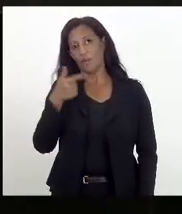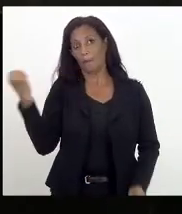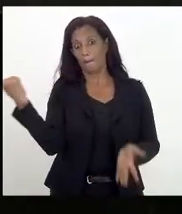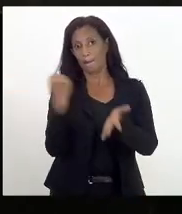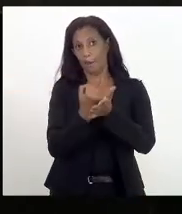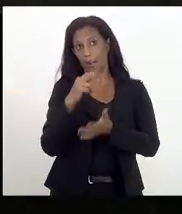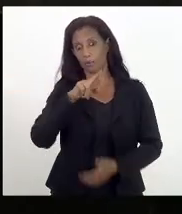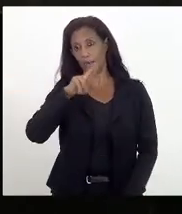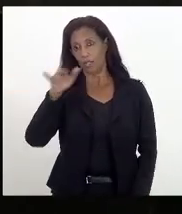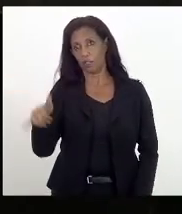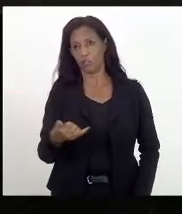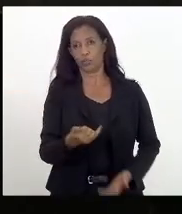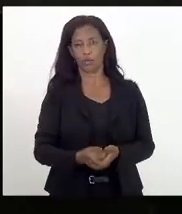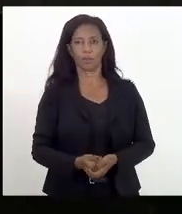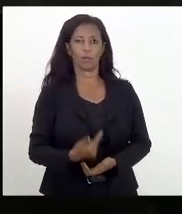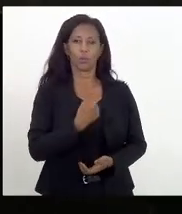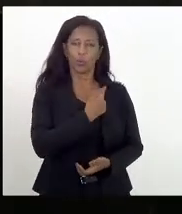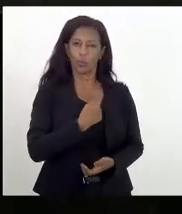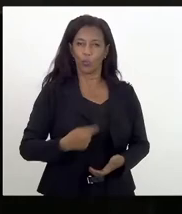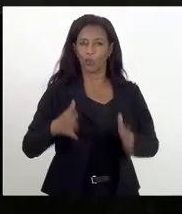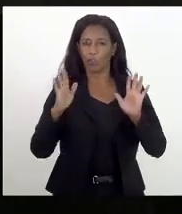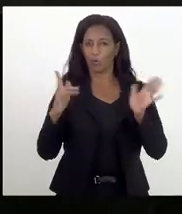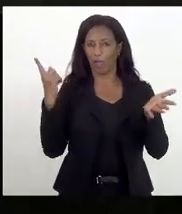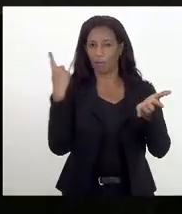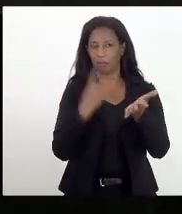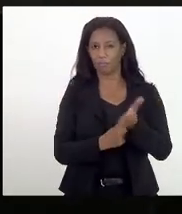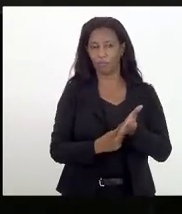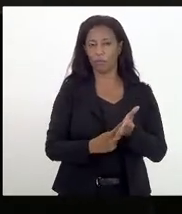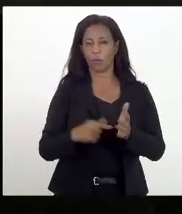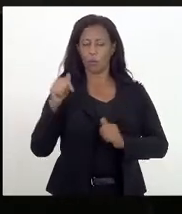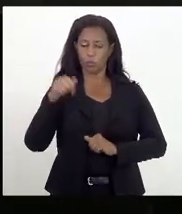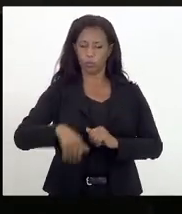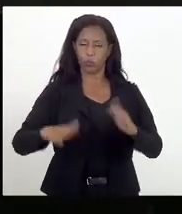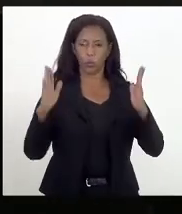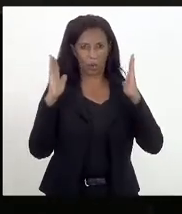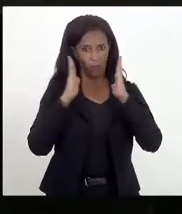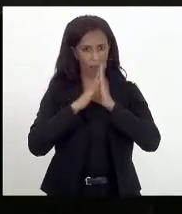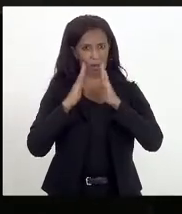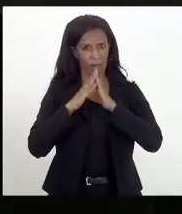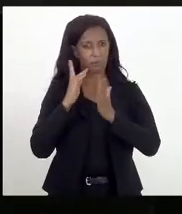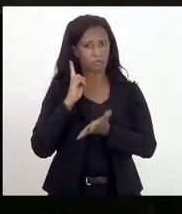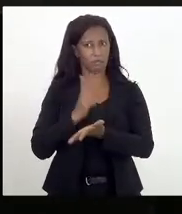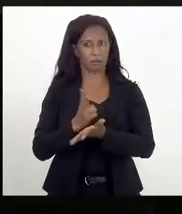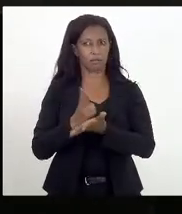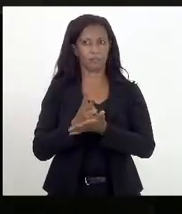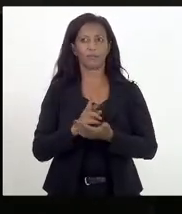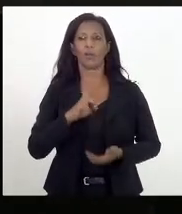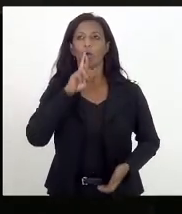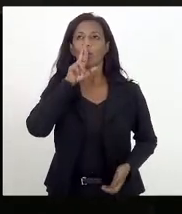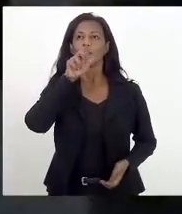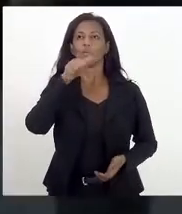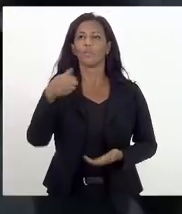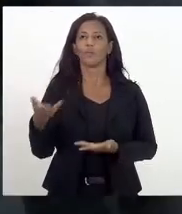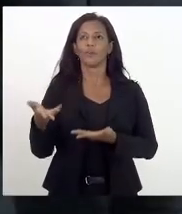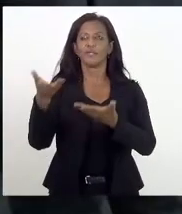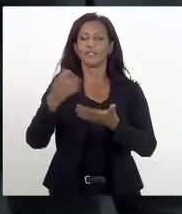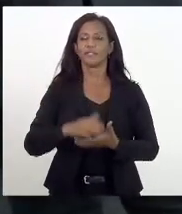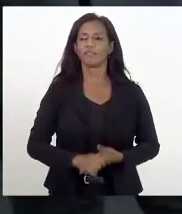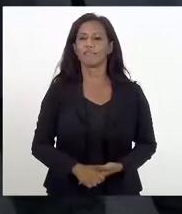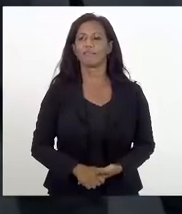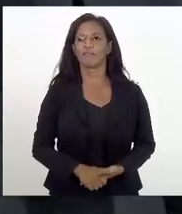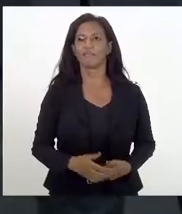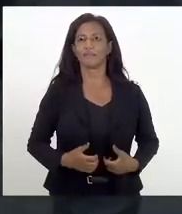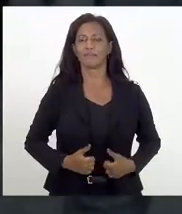feito o pacto RJ o governador já firmou esse compromisso com a casa e nós vamos dar continuidade com a palavra Rodrigo Amorim uma parte